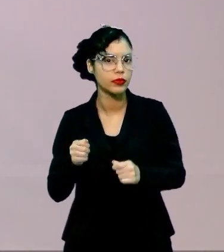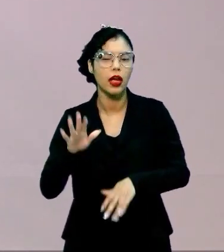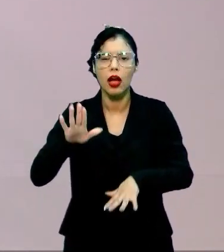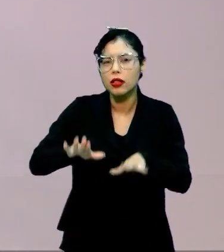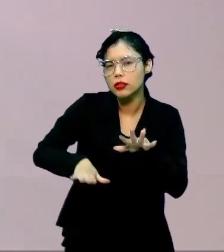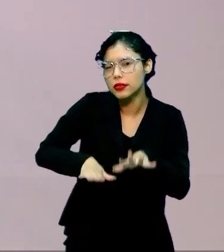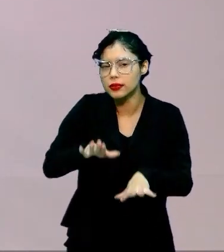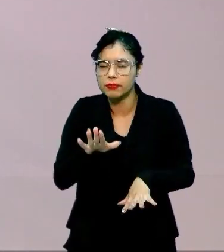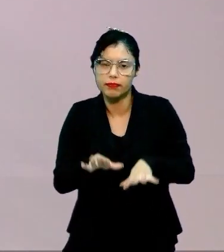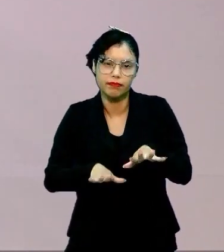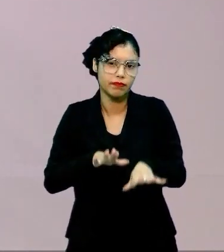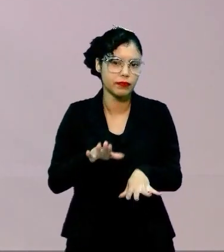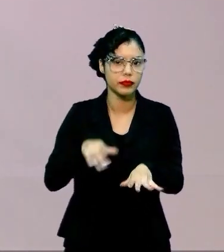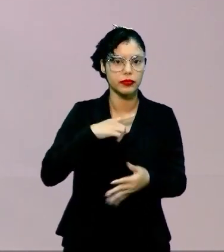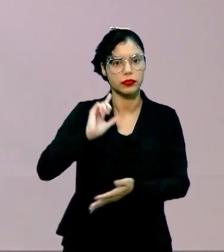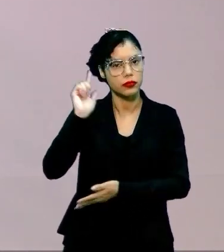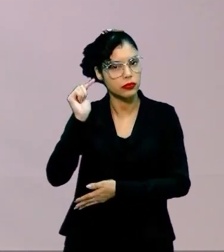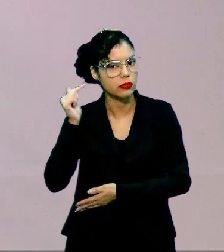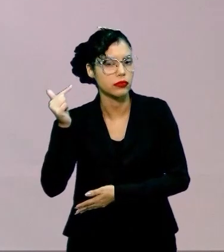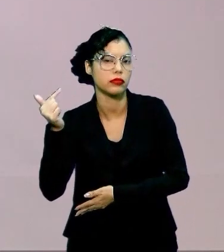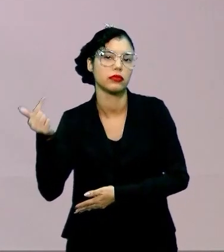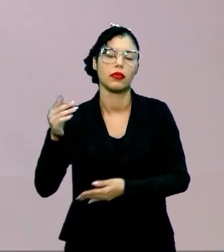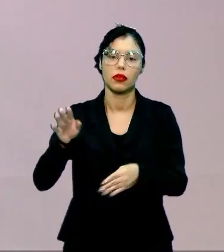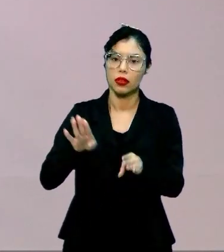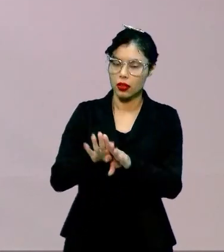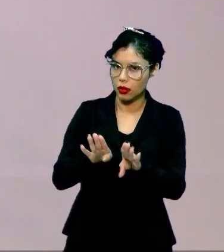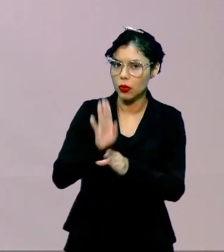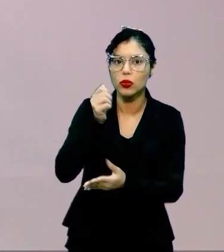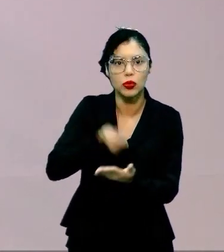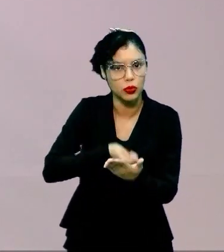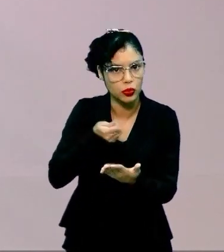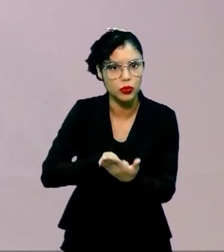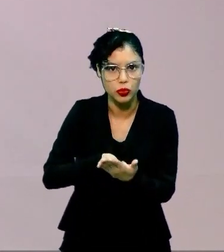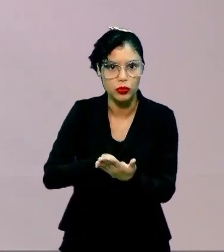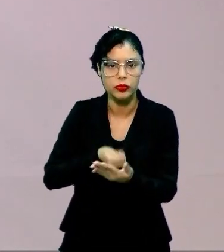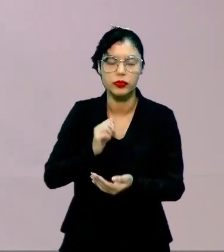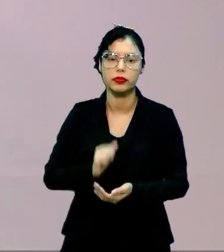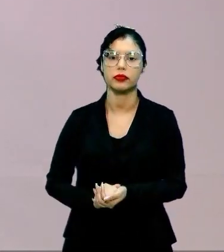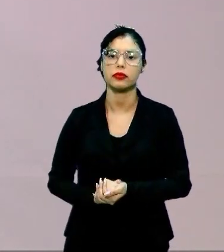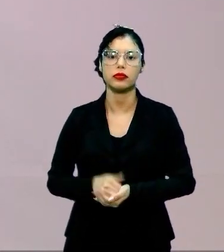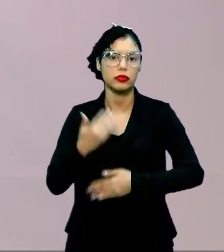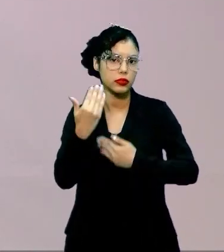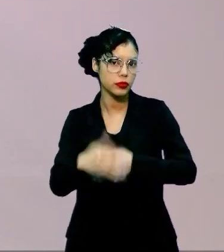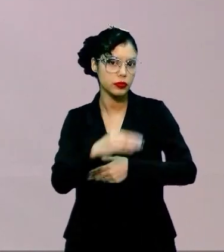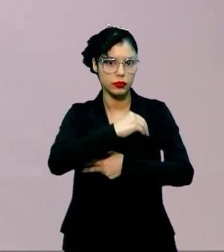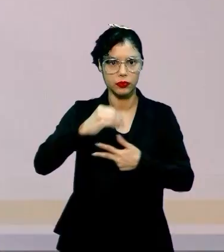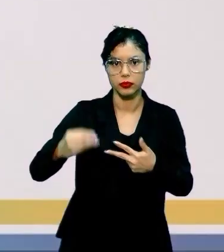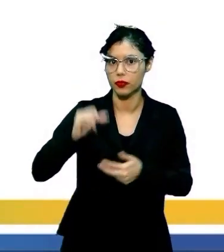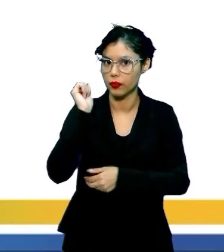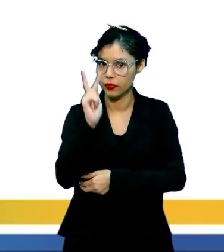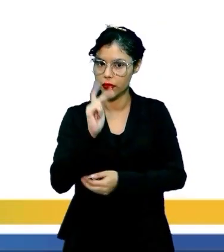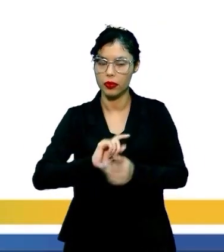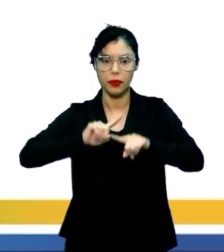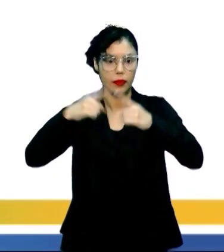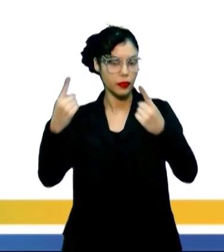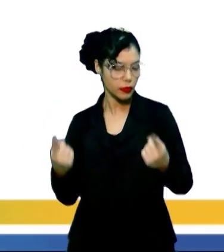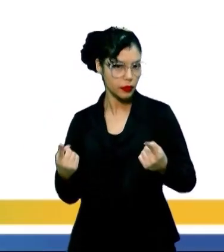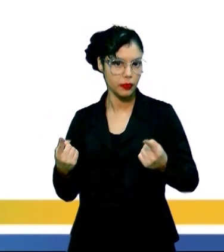quando outros elementos também são cobrados nas provas do Enem, tá ok?